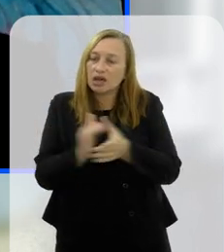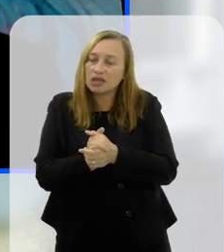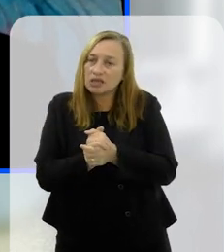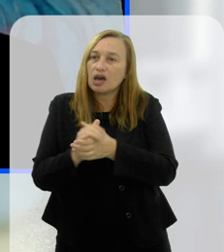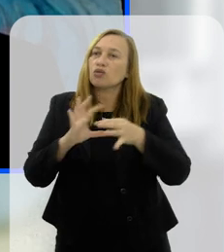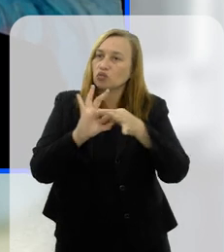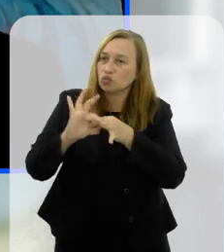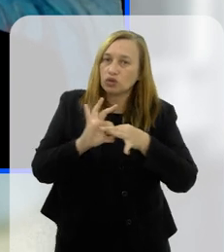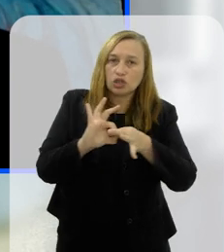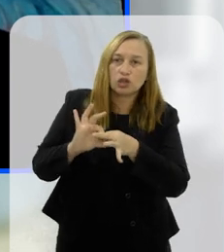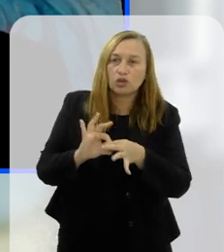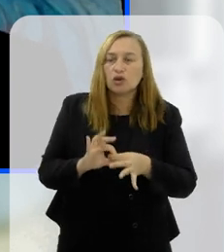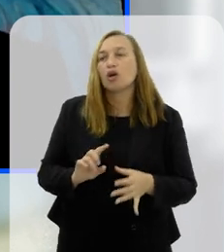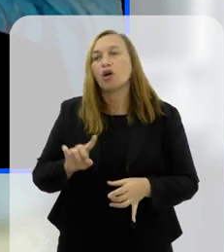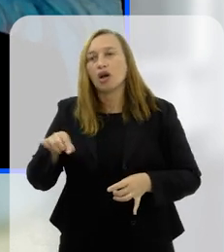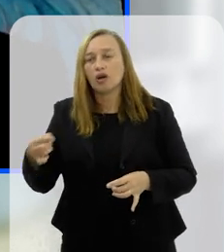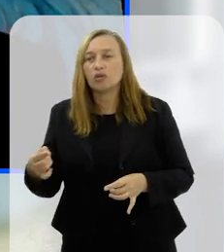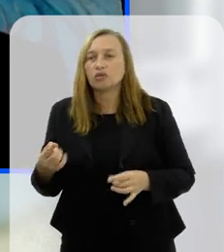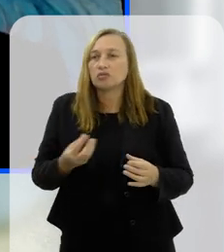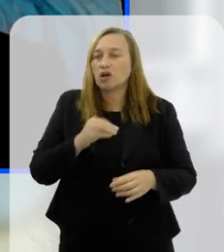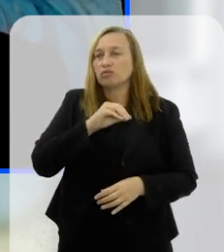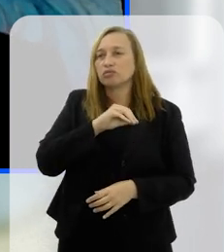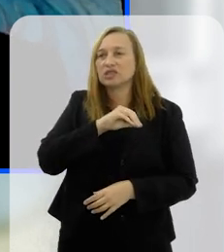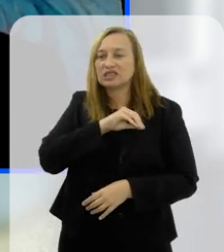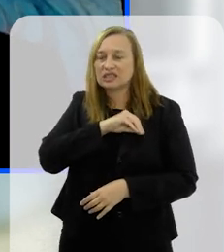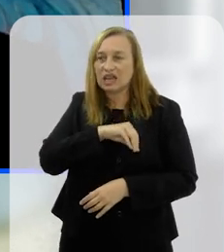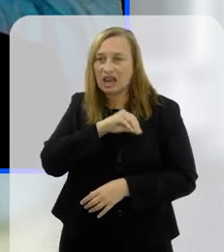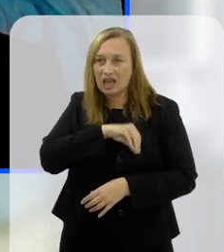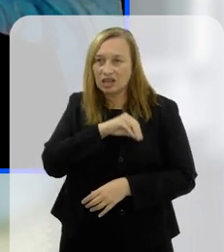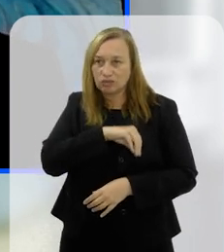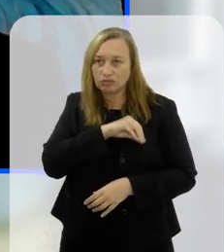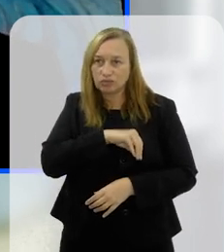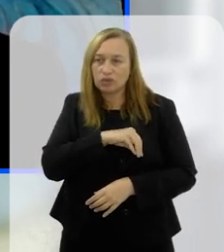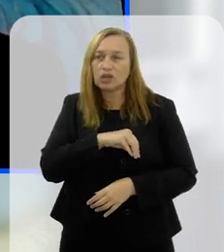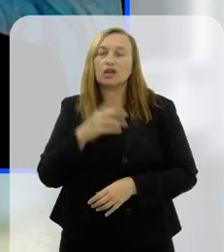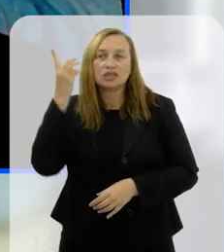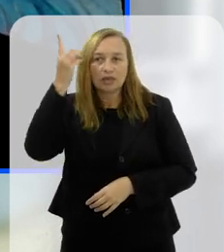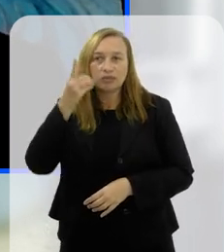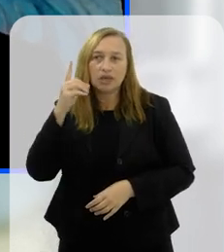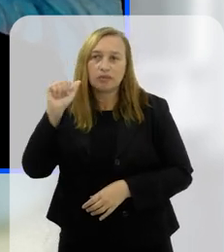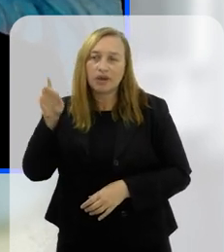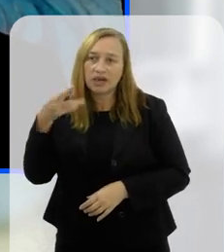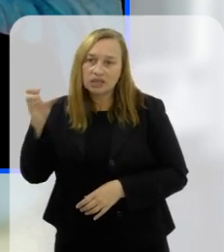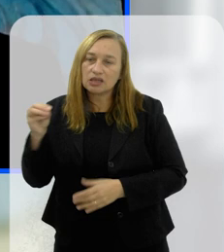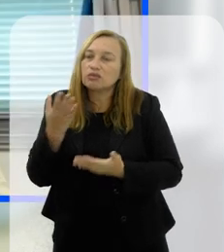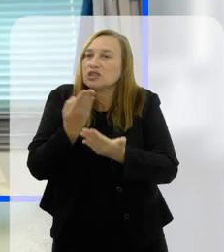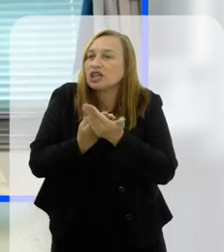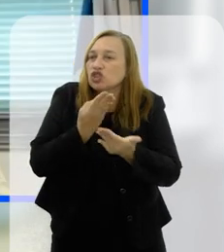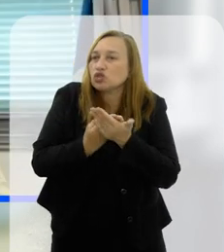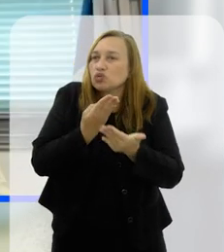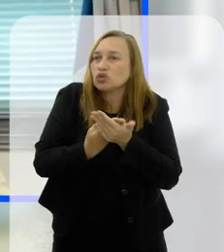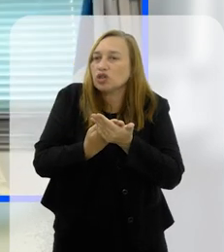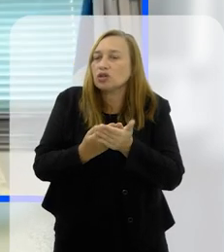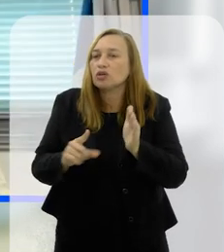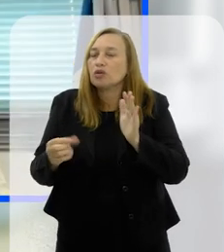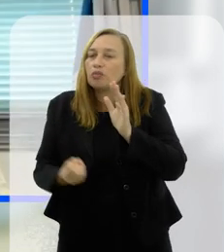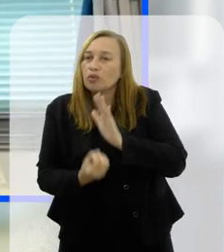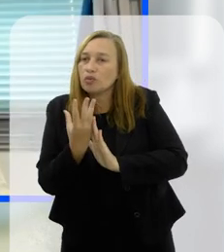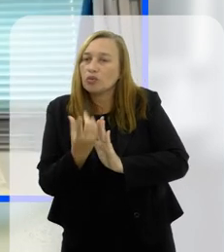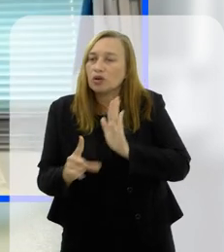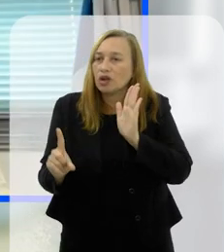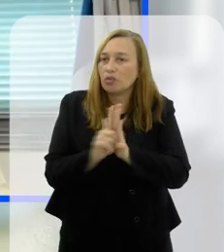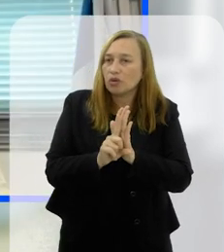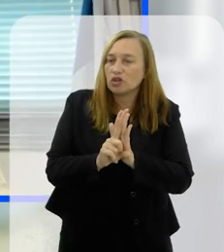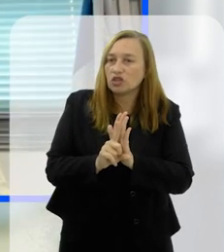Unidos né quanto a questão da renda o deputado brasão tá estudando aí um